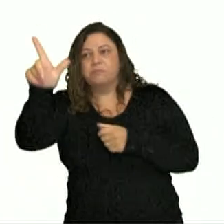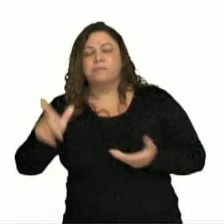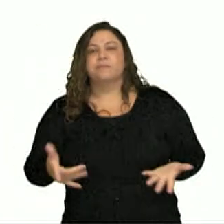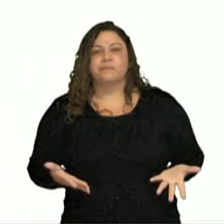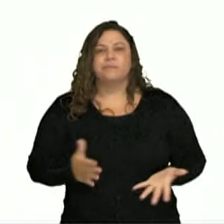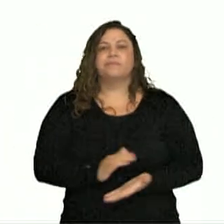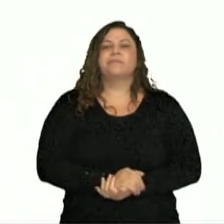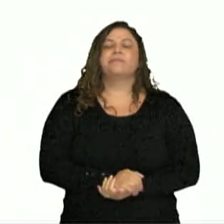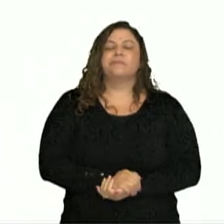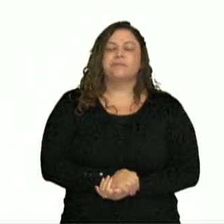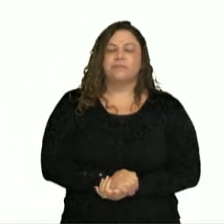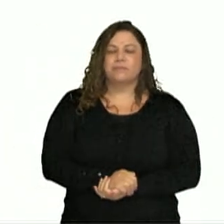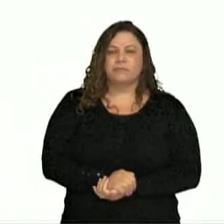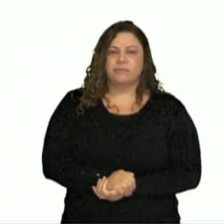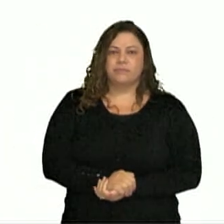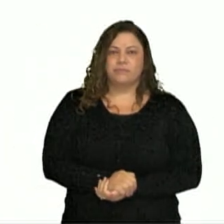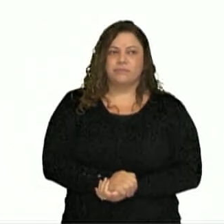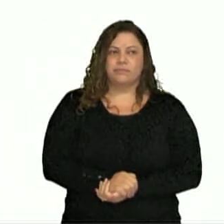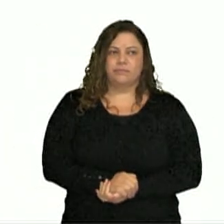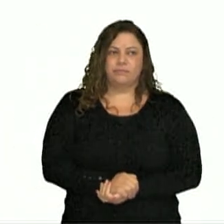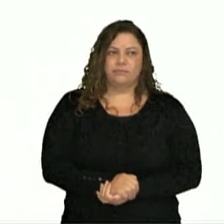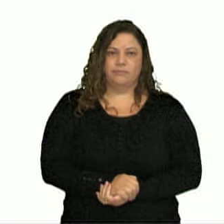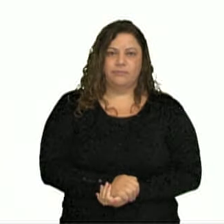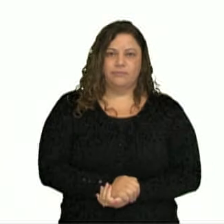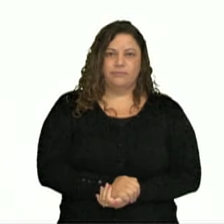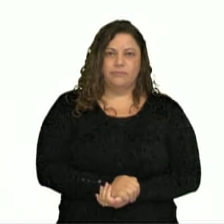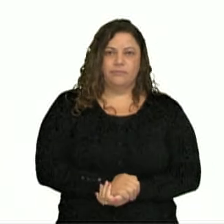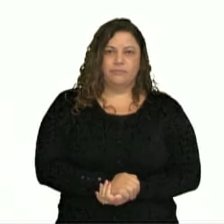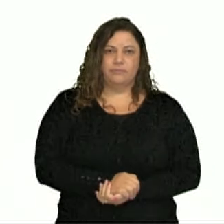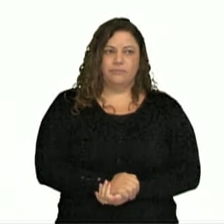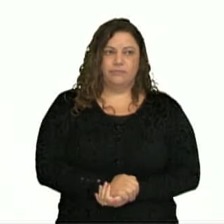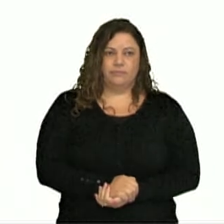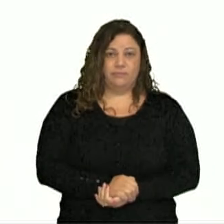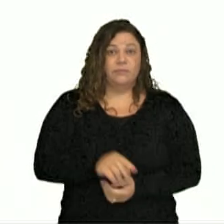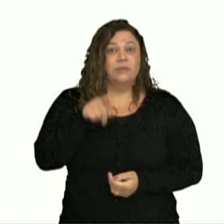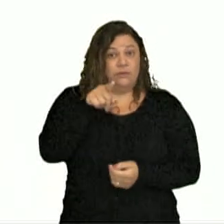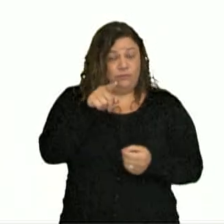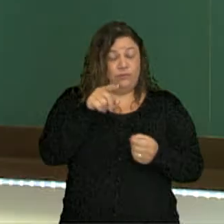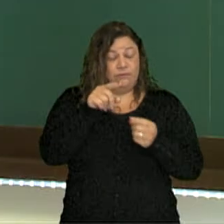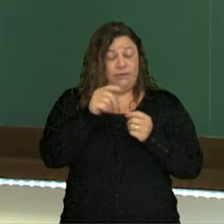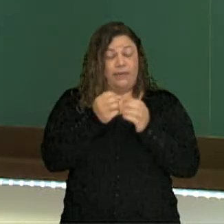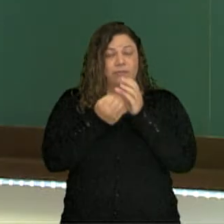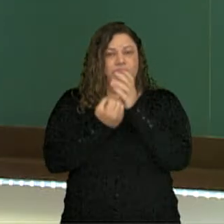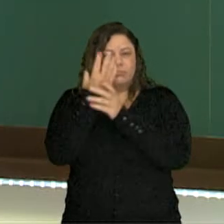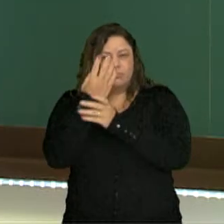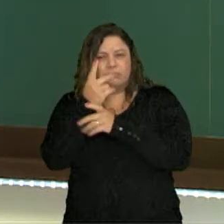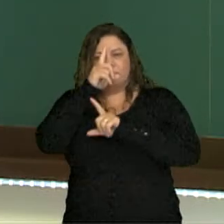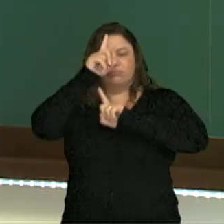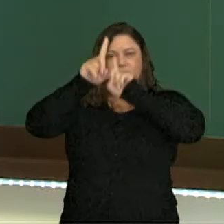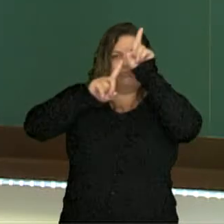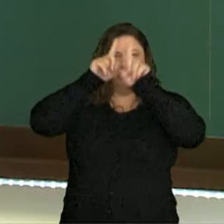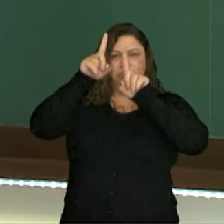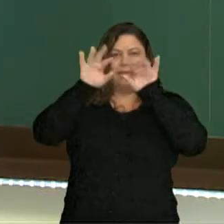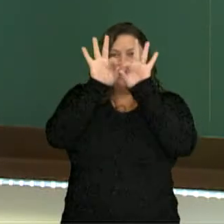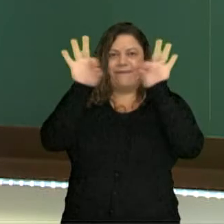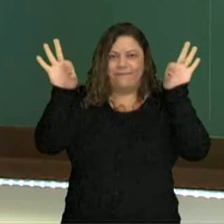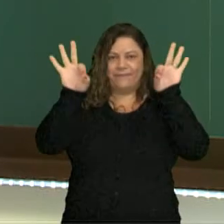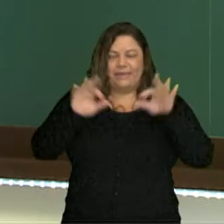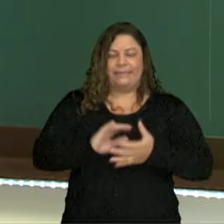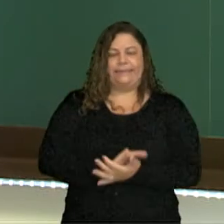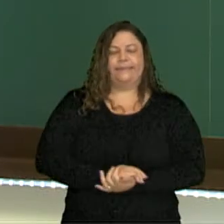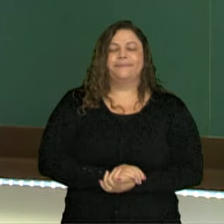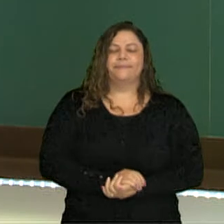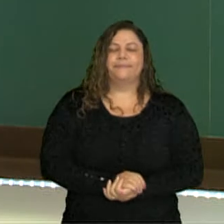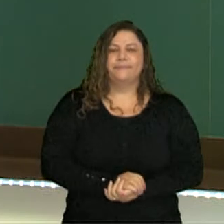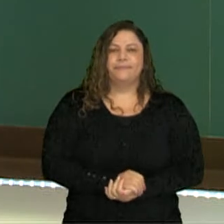¿Te acuerdas como utilizar frases em imperativo negativo? Então, você vai elaborar aqui uma frase no imperativo